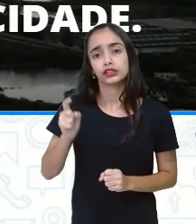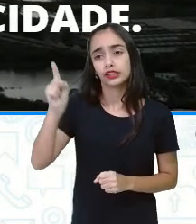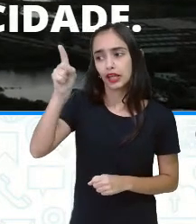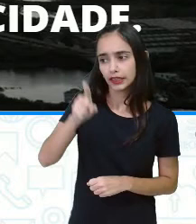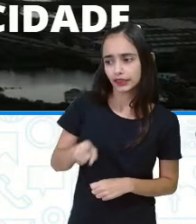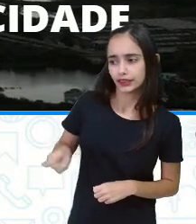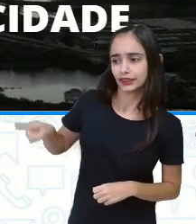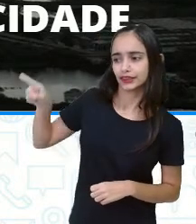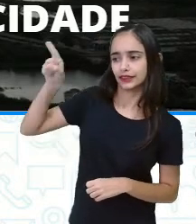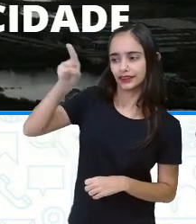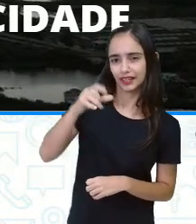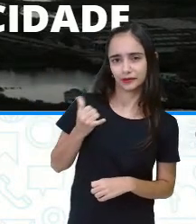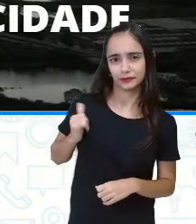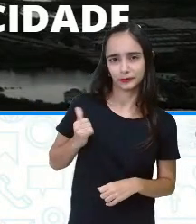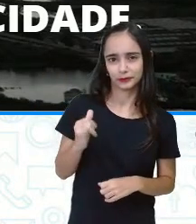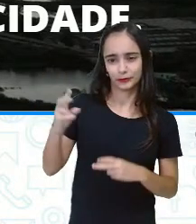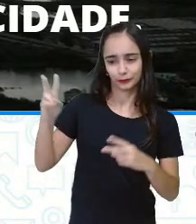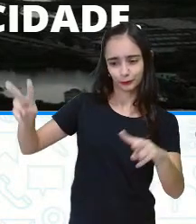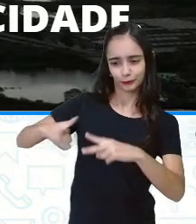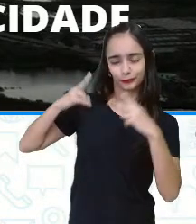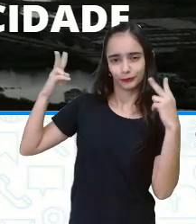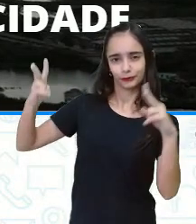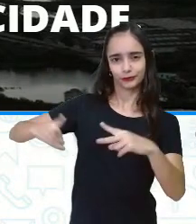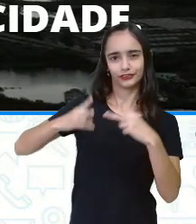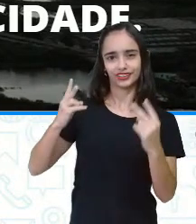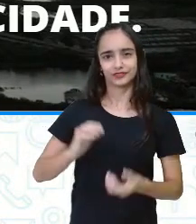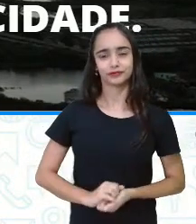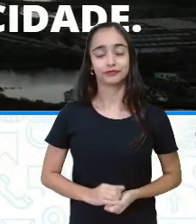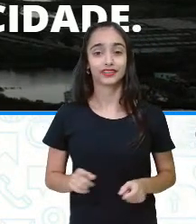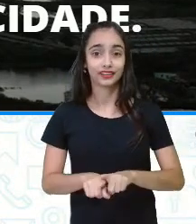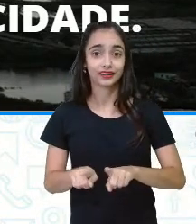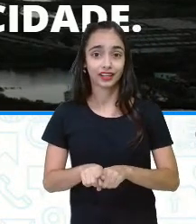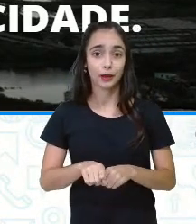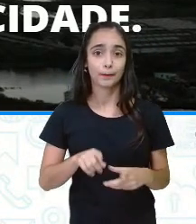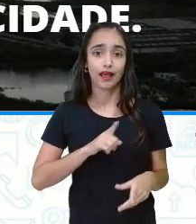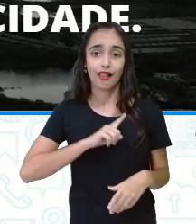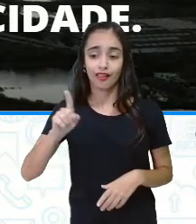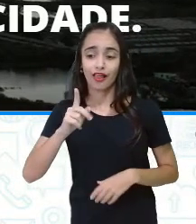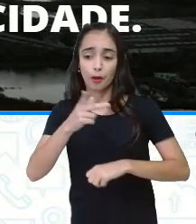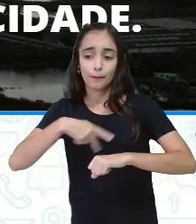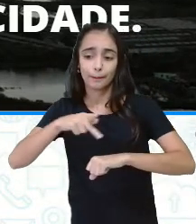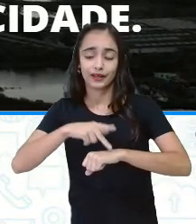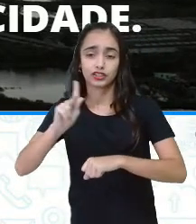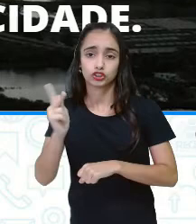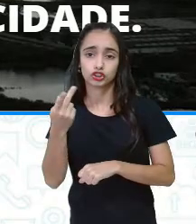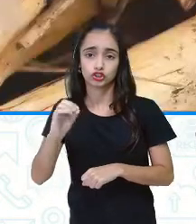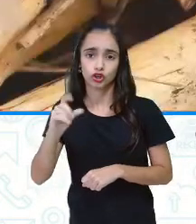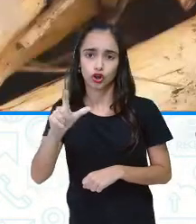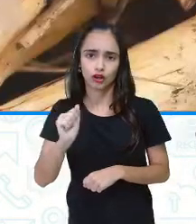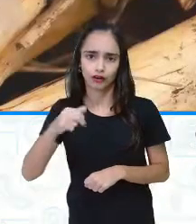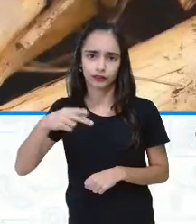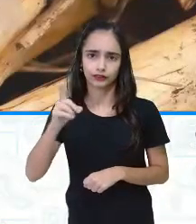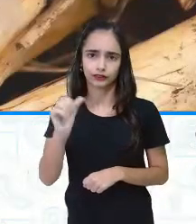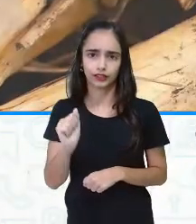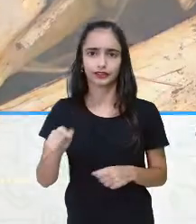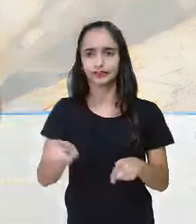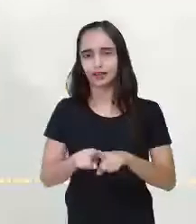Holanda, gente. A Holanda tem muito, é um país da Europa, é longe daqui, mas eles também têm muito esse trabalho de energia